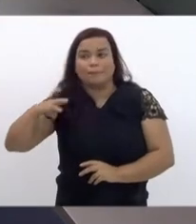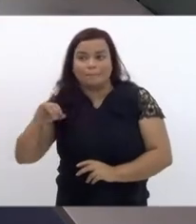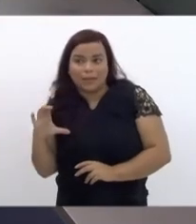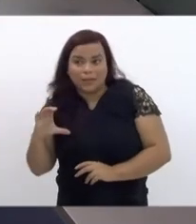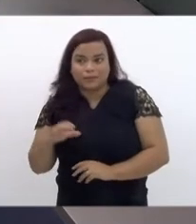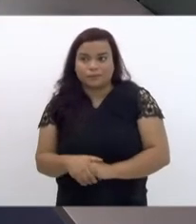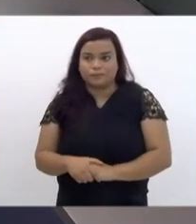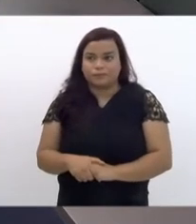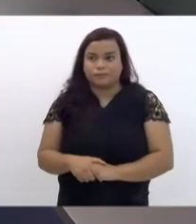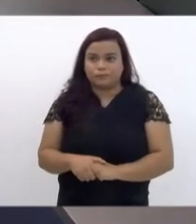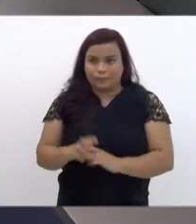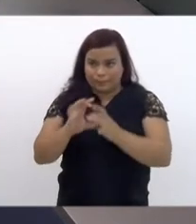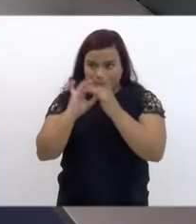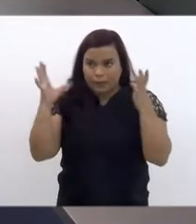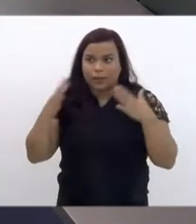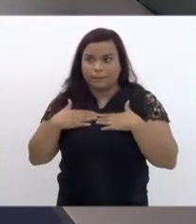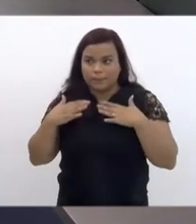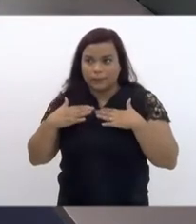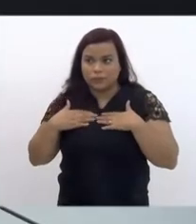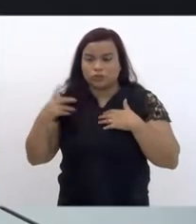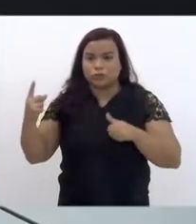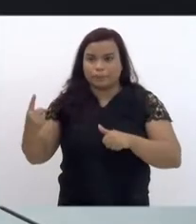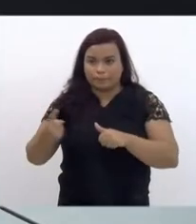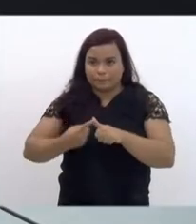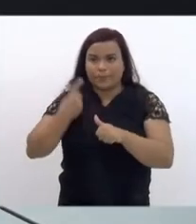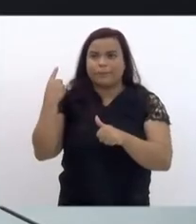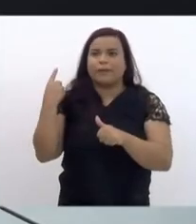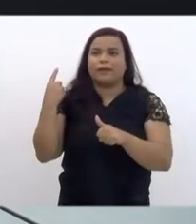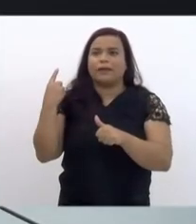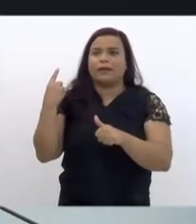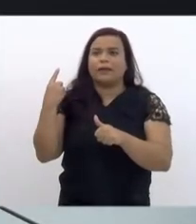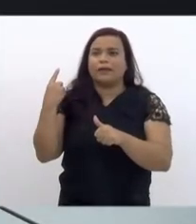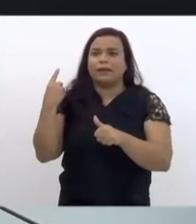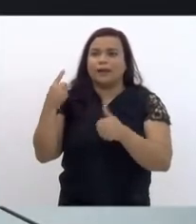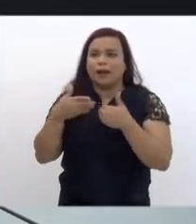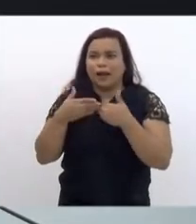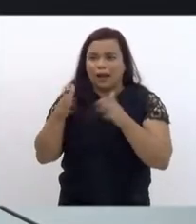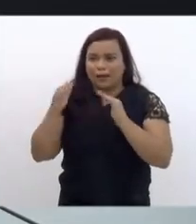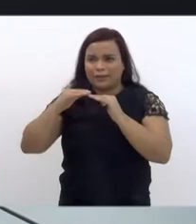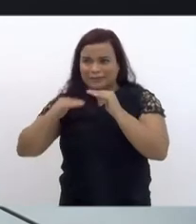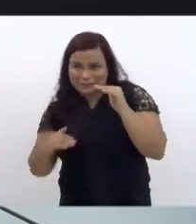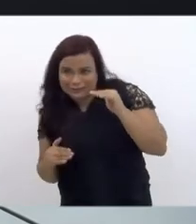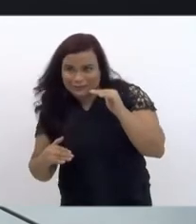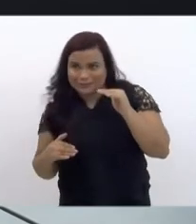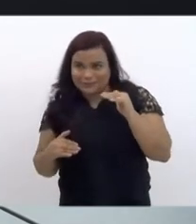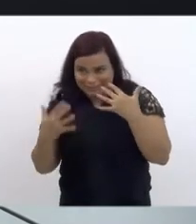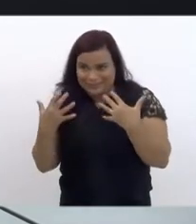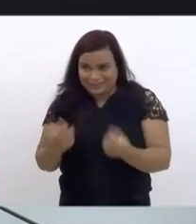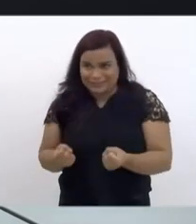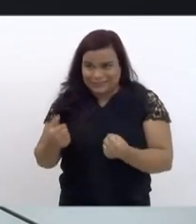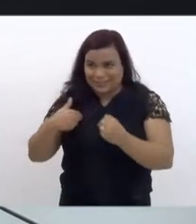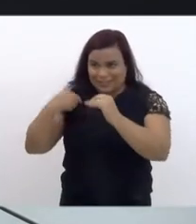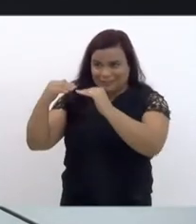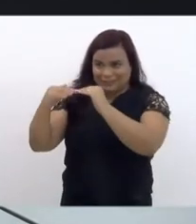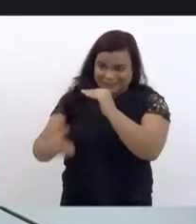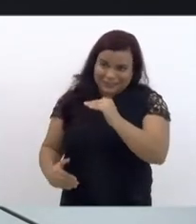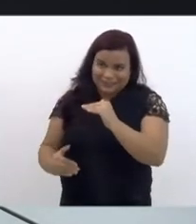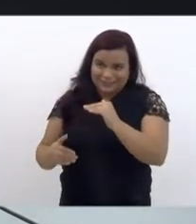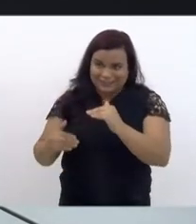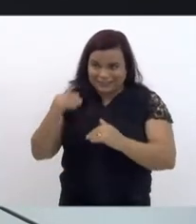o senhor me permite, pela primeira vez, abriu uma divergência? Até